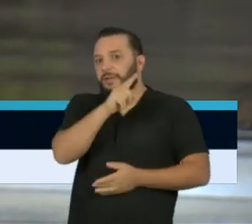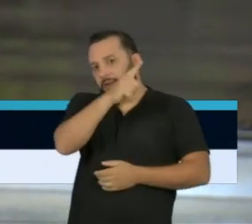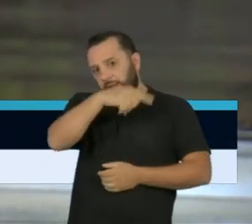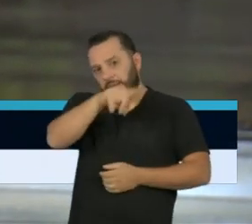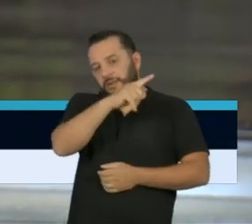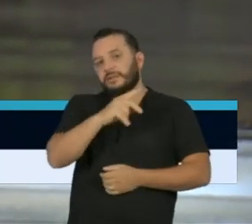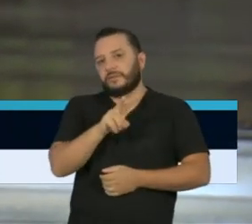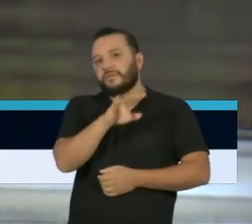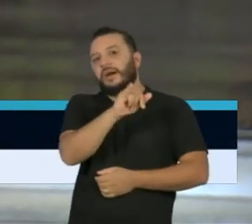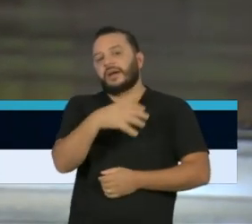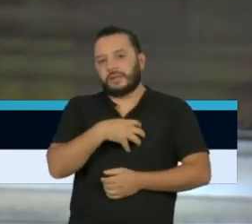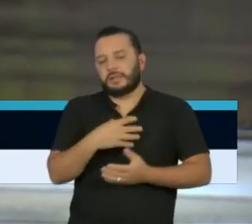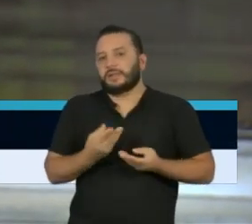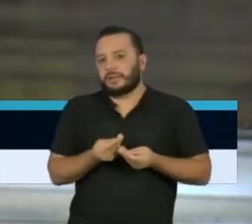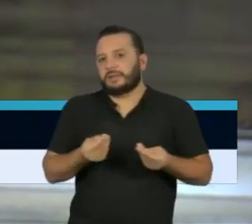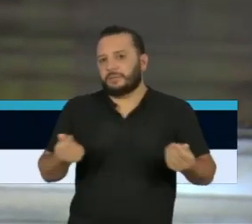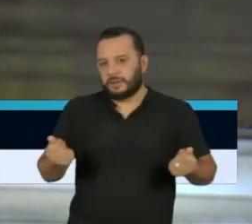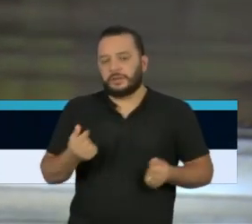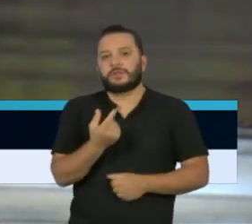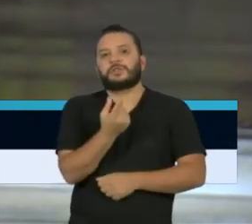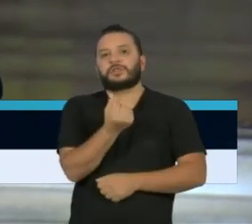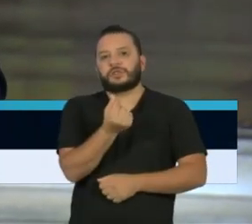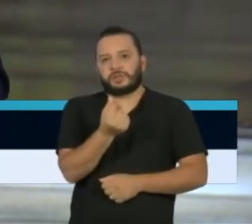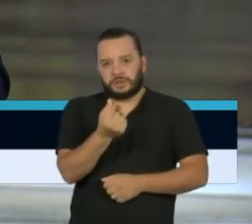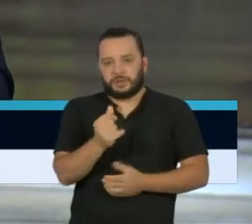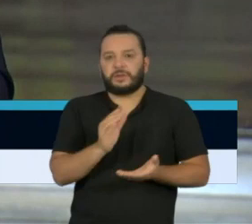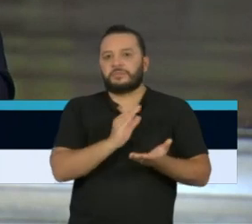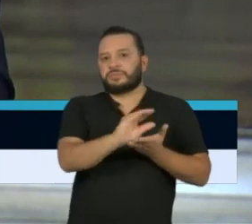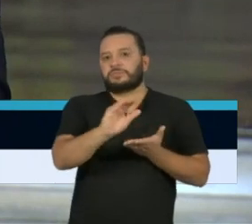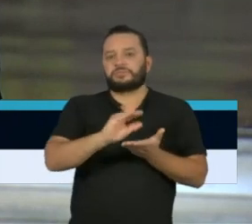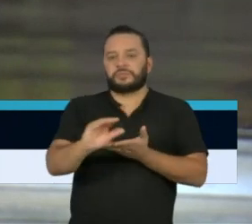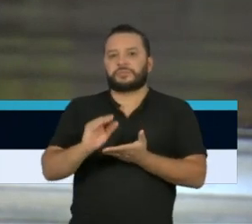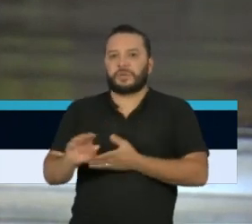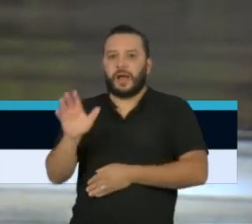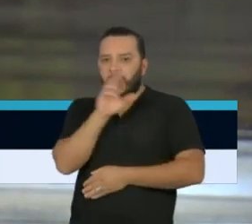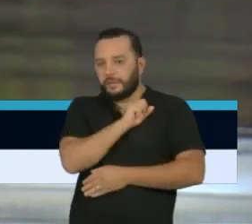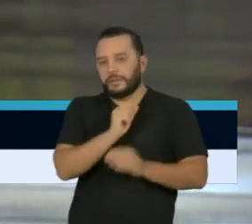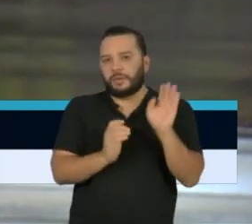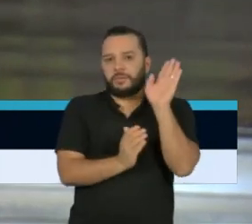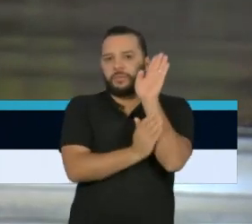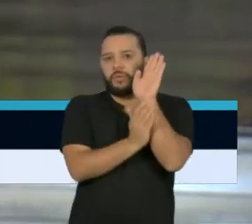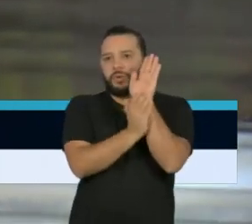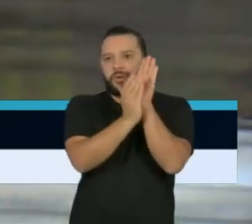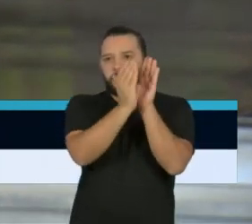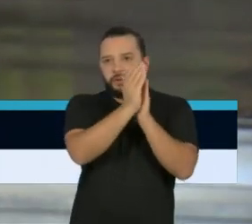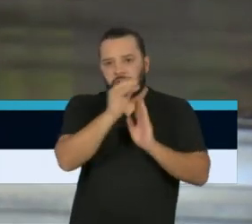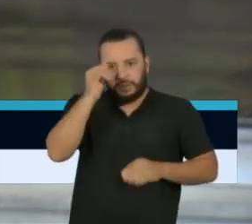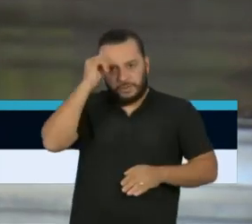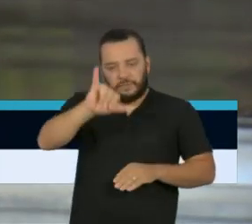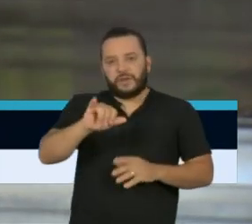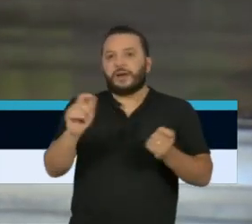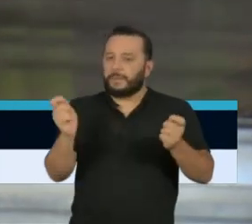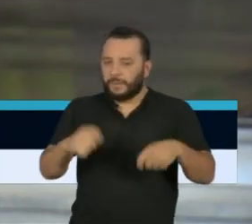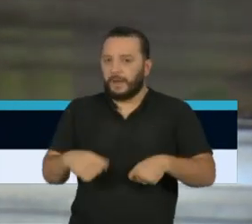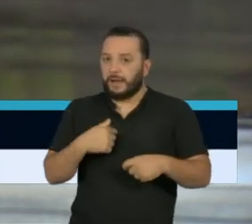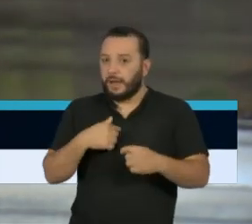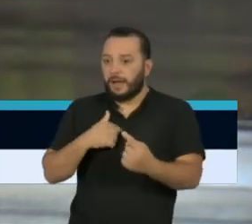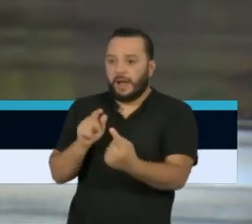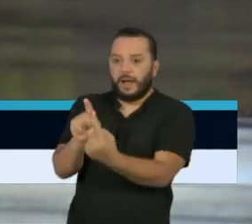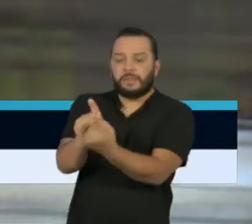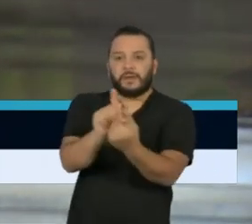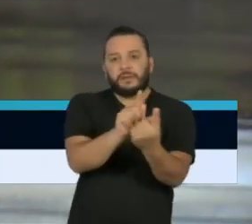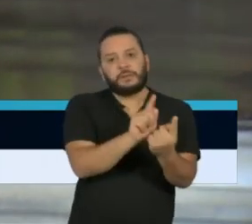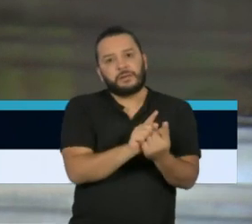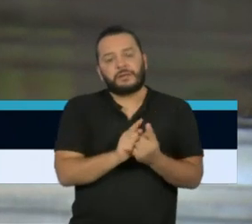sensibilidade para a destinação de recursos de forma rápida, não burocratizada, para atender e financiar o